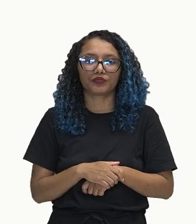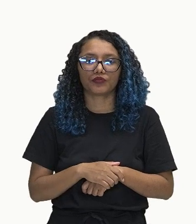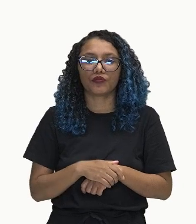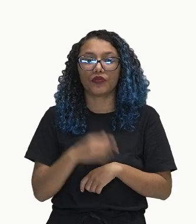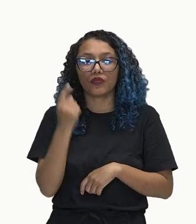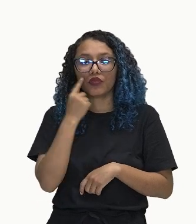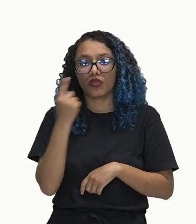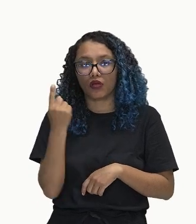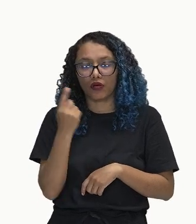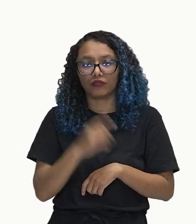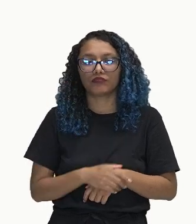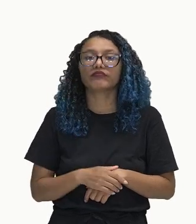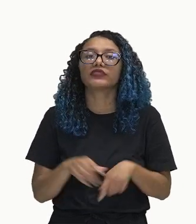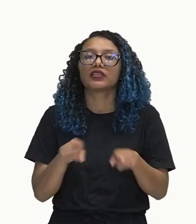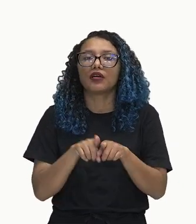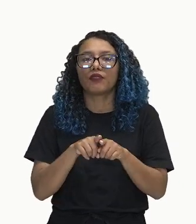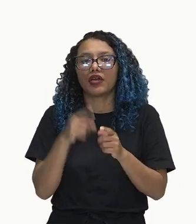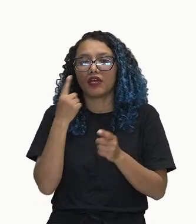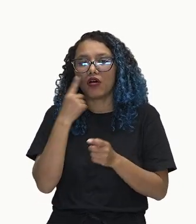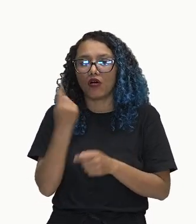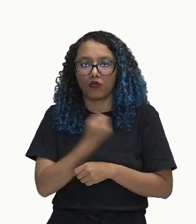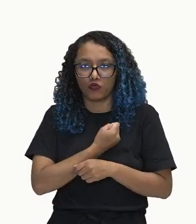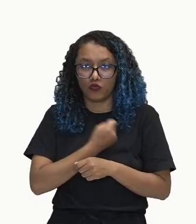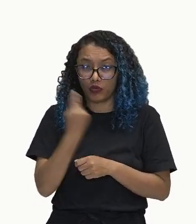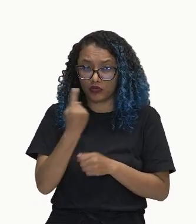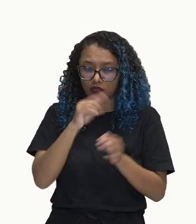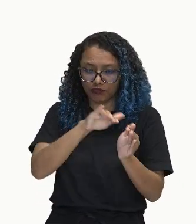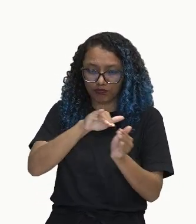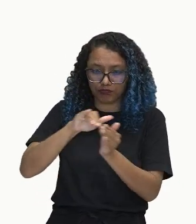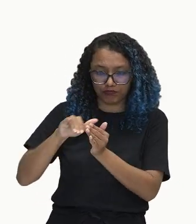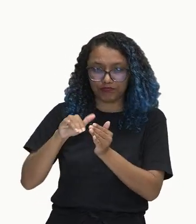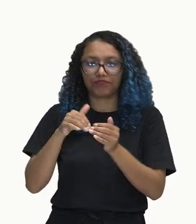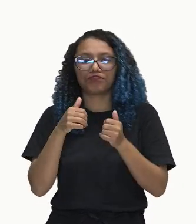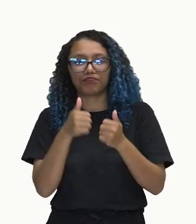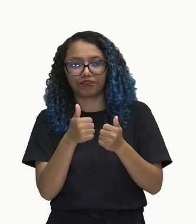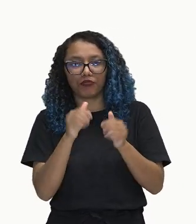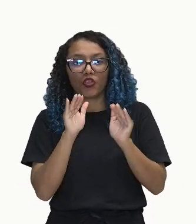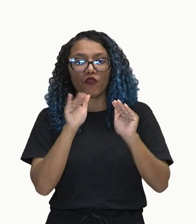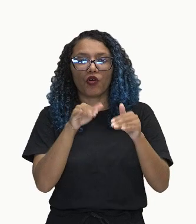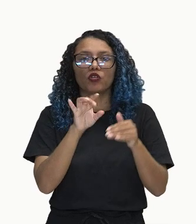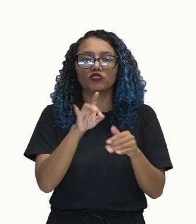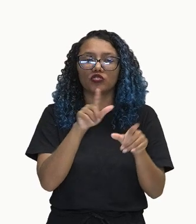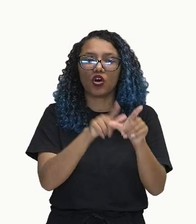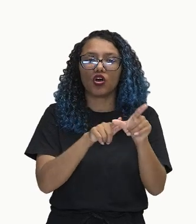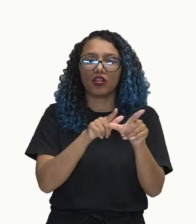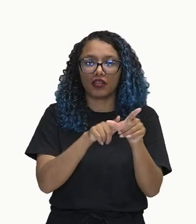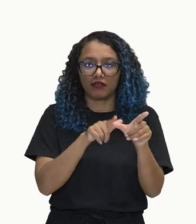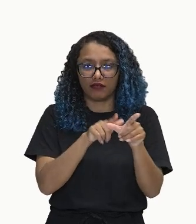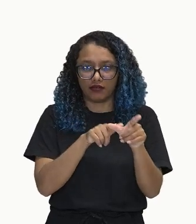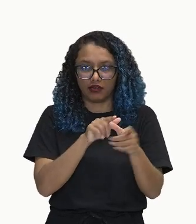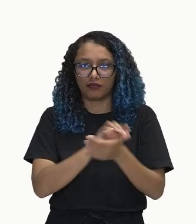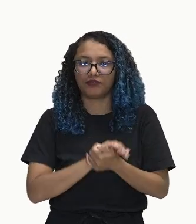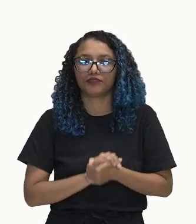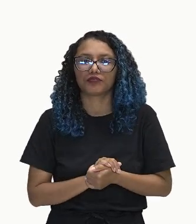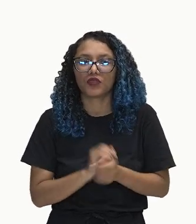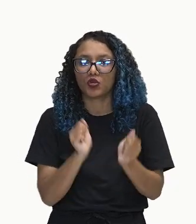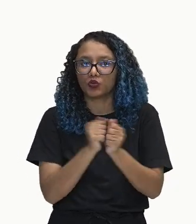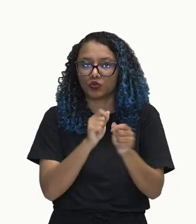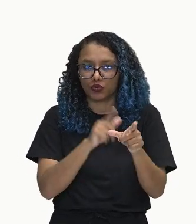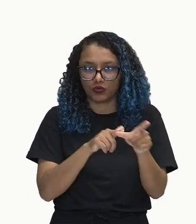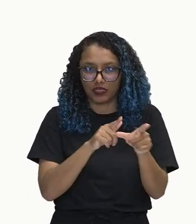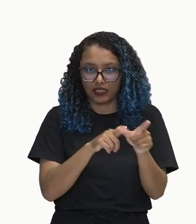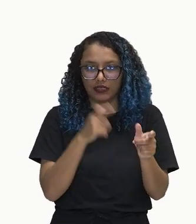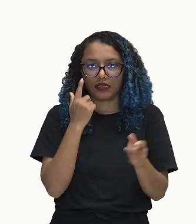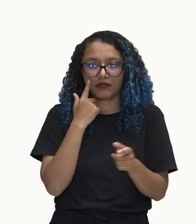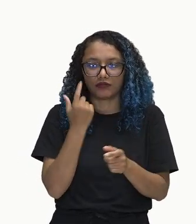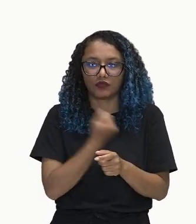coisa. Aqui a gente vai esquecer para análise o menos 1, já que ele é termo independente. Então a gente vai